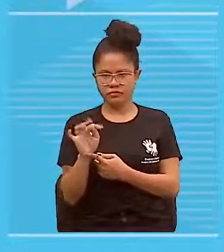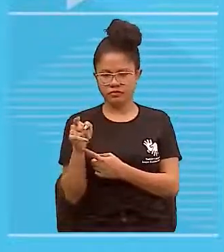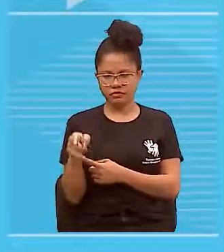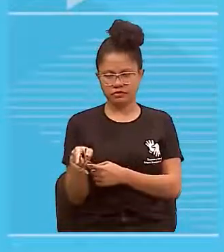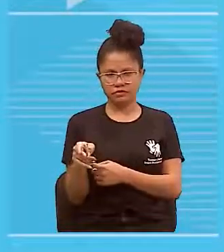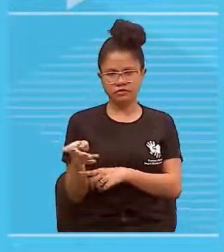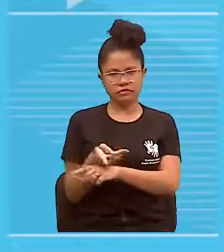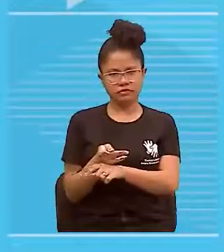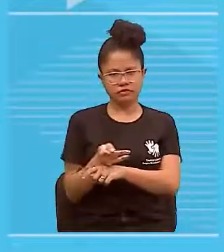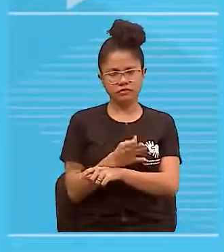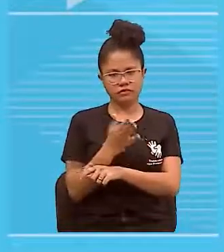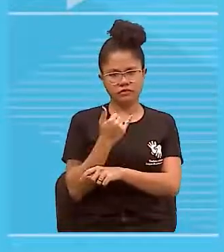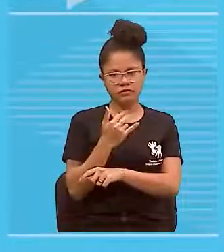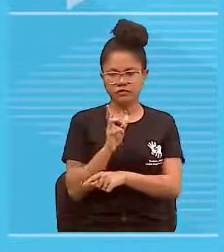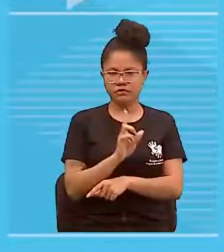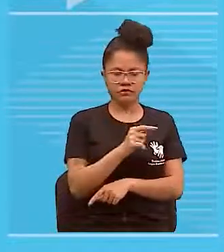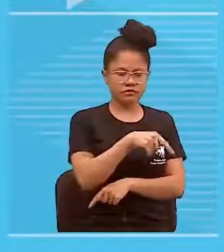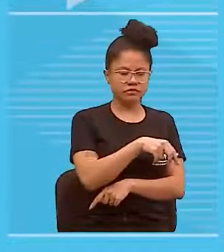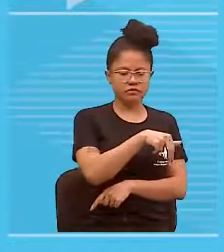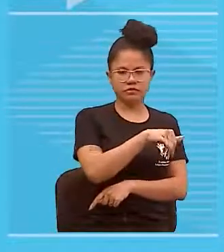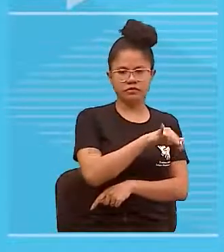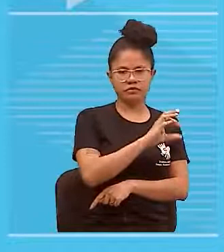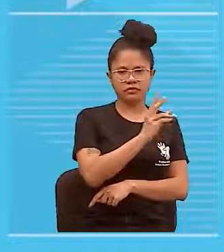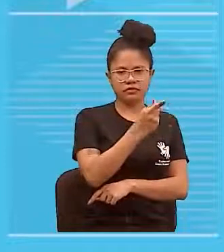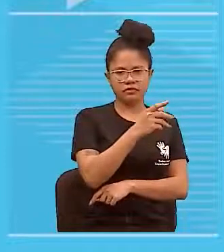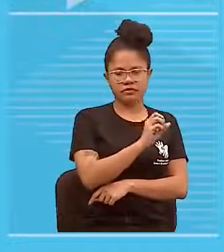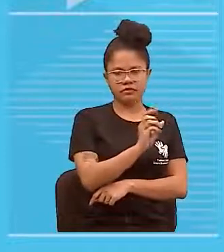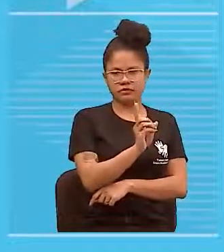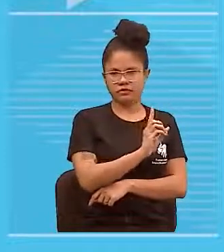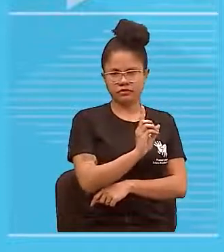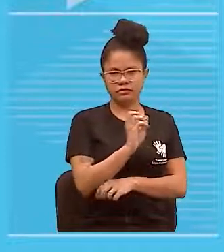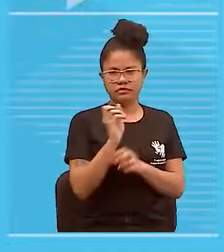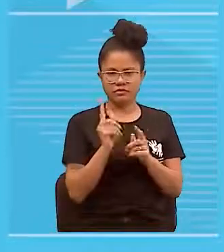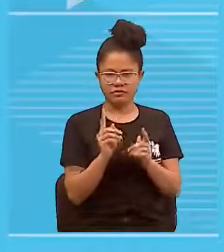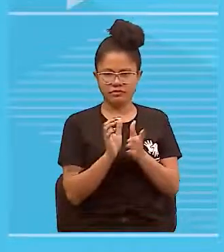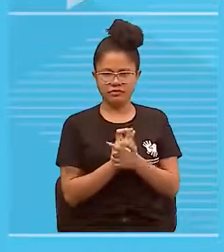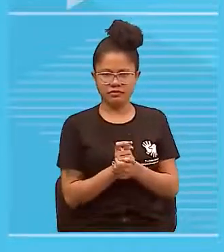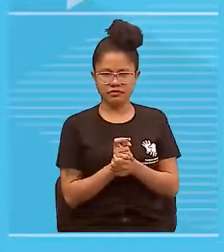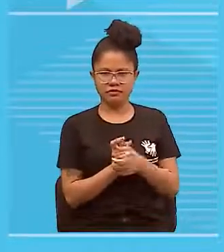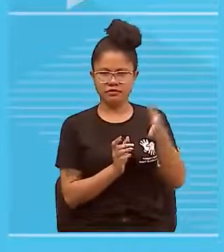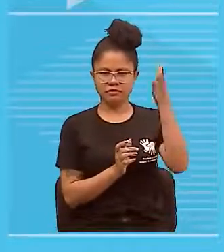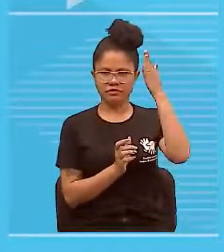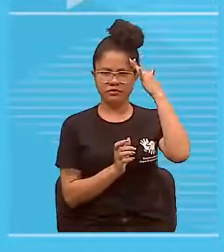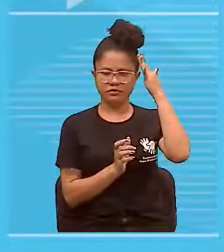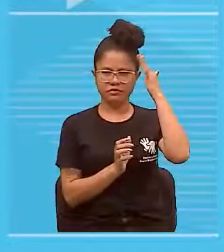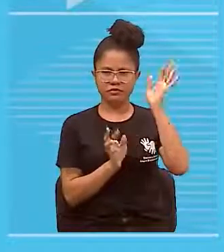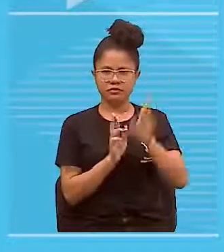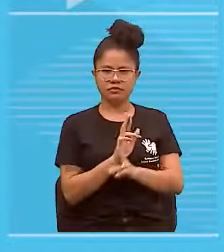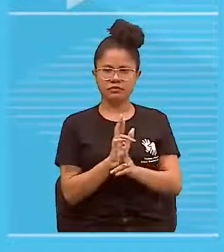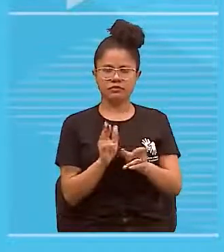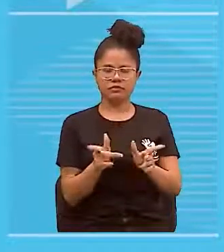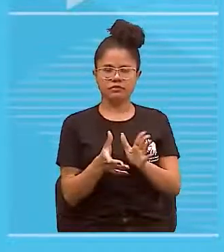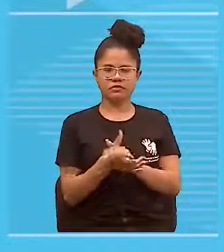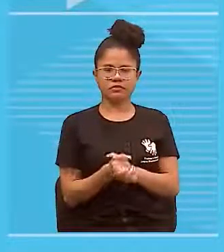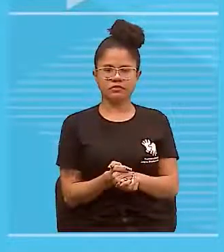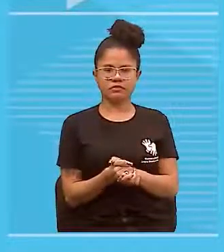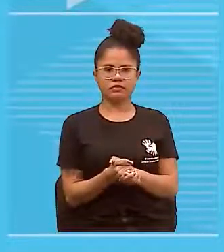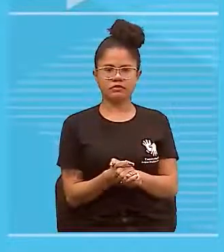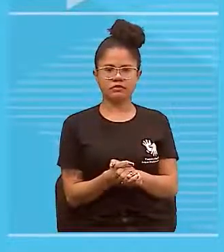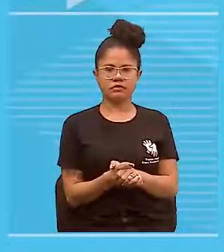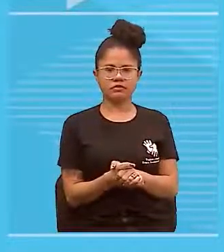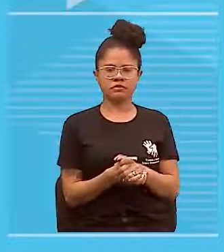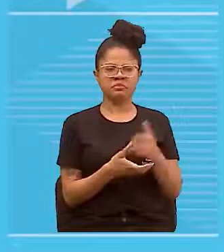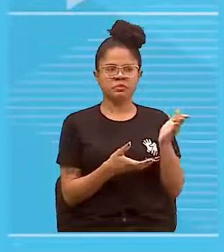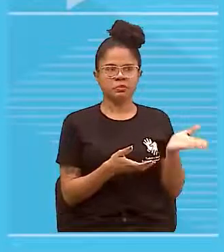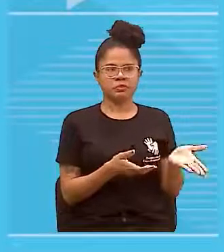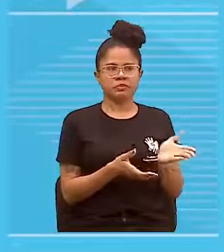nessa determinada área. Tá certo? Compreendeu a diferença? Professor, o nicho seria o local, a